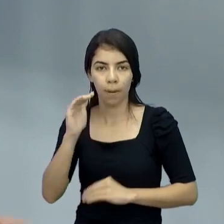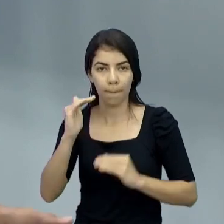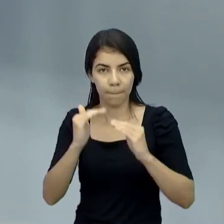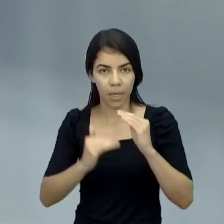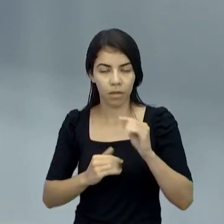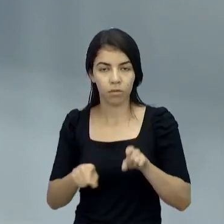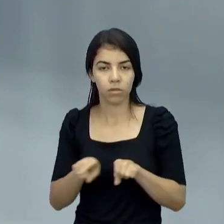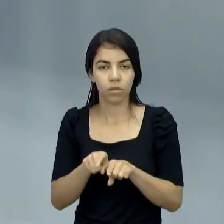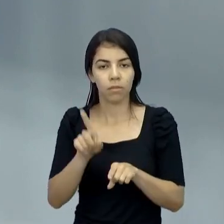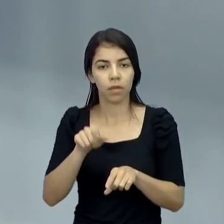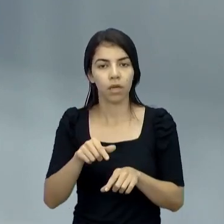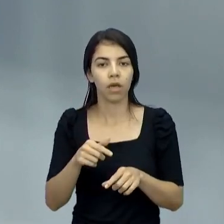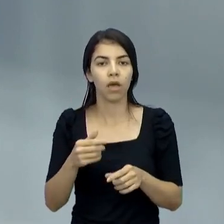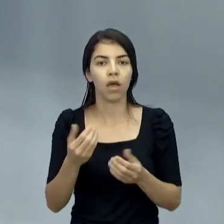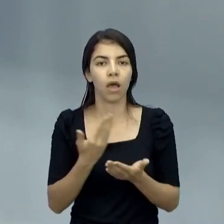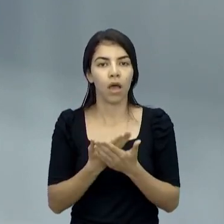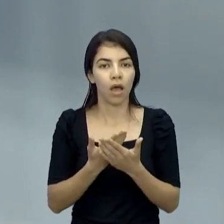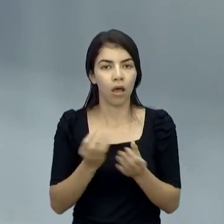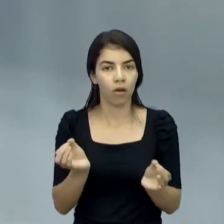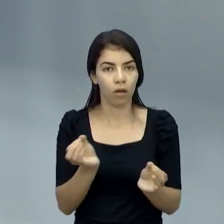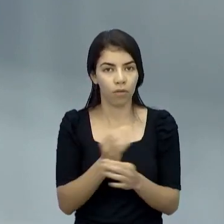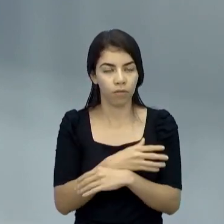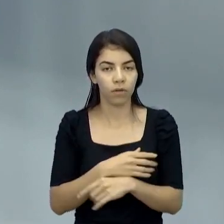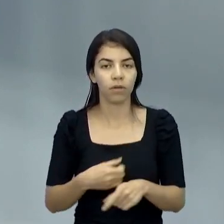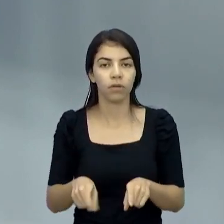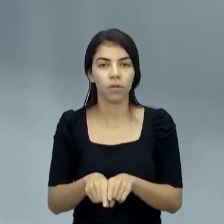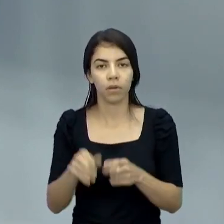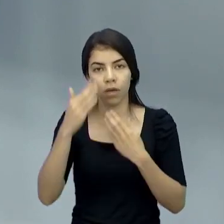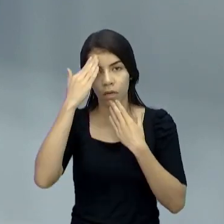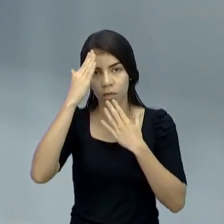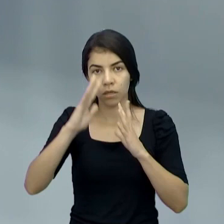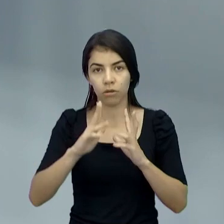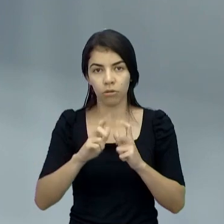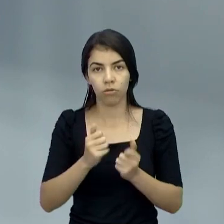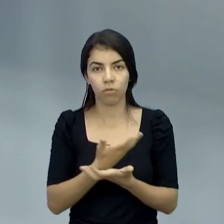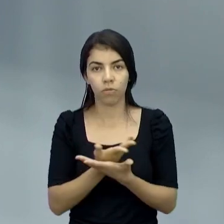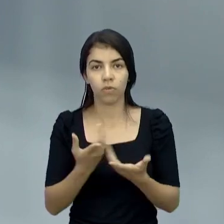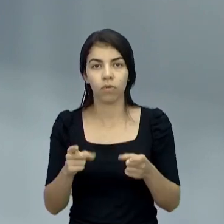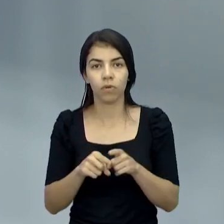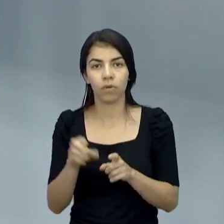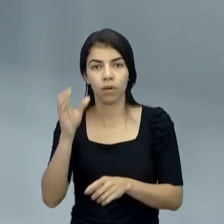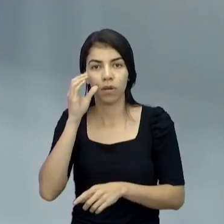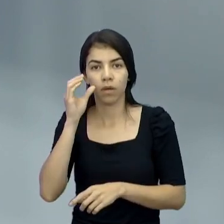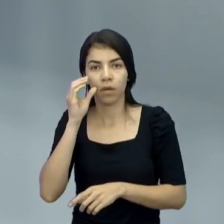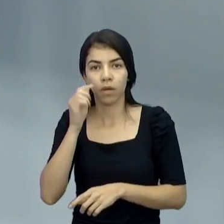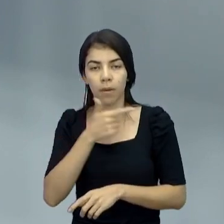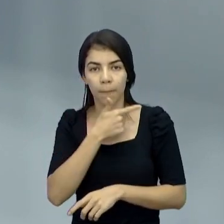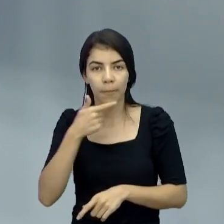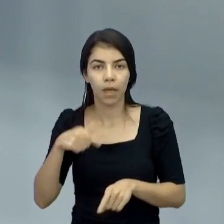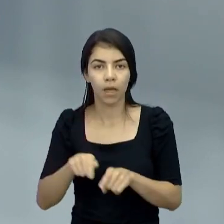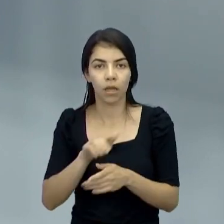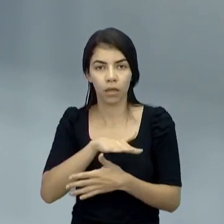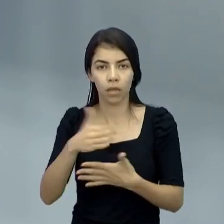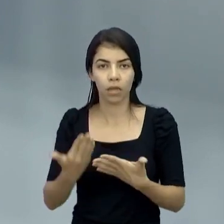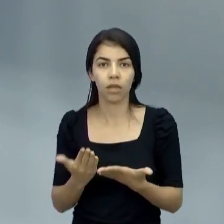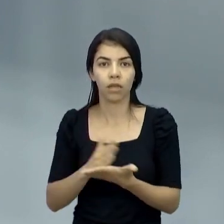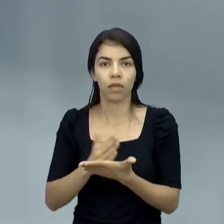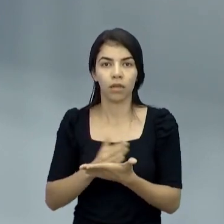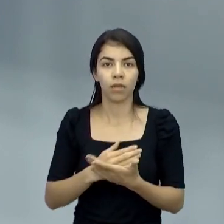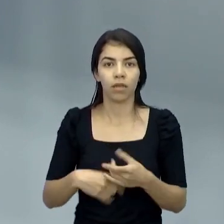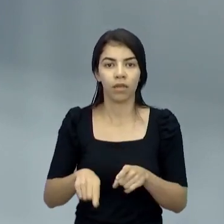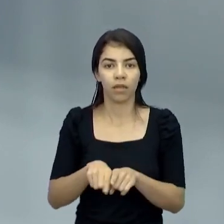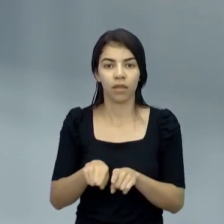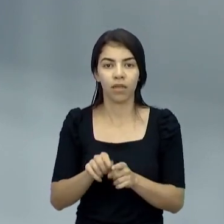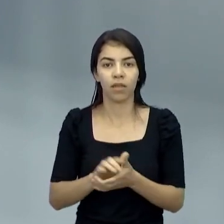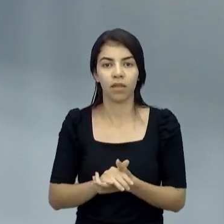tá bem? Mas a aula acabou, tá bom? Eu agradeço a todos vocês, obrigado a Carol e a Bianca que ficaram nas libras aí com a gente, toda a nossa equipe